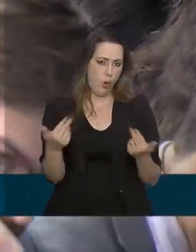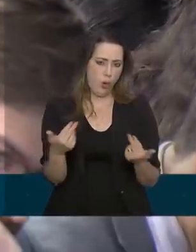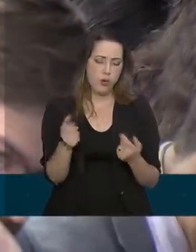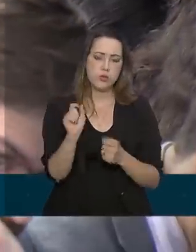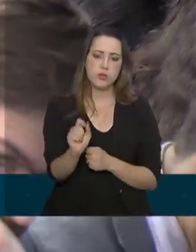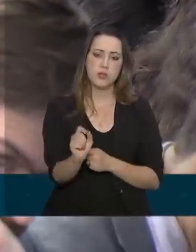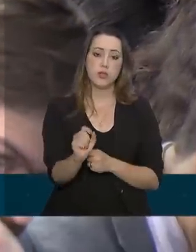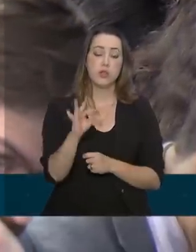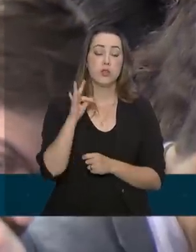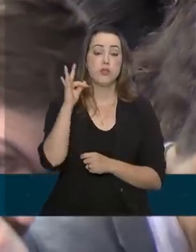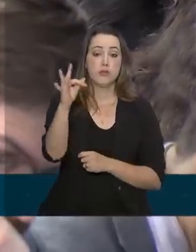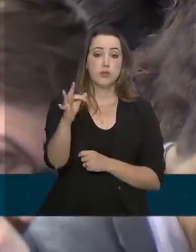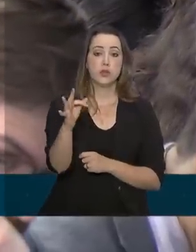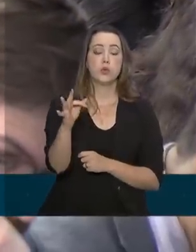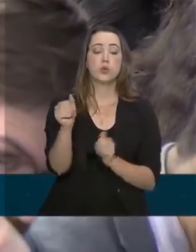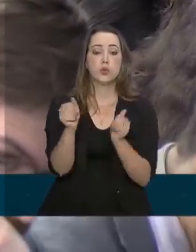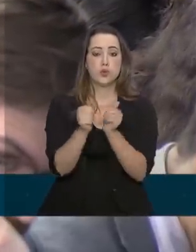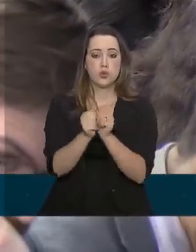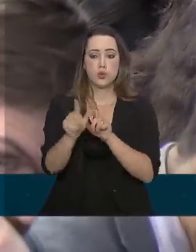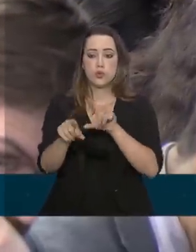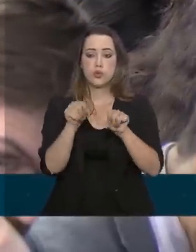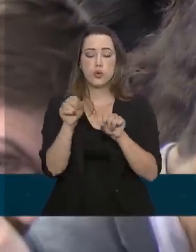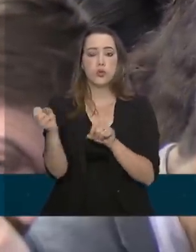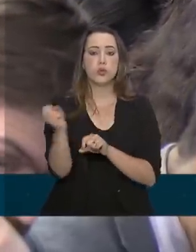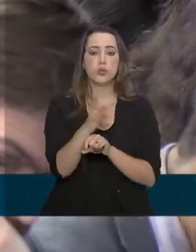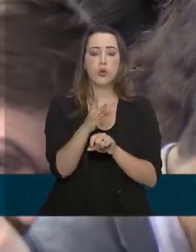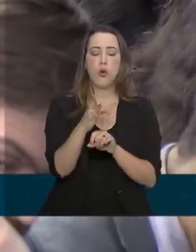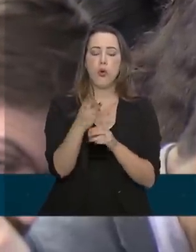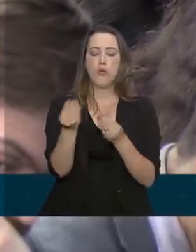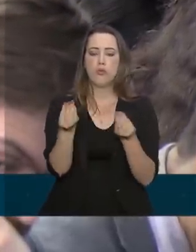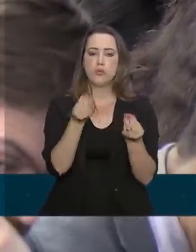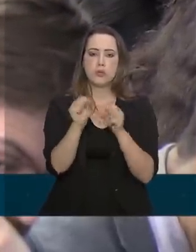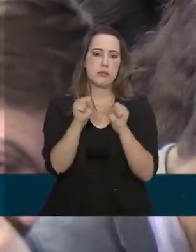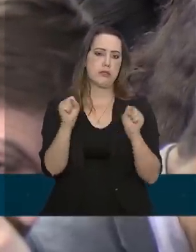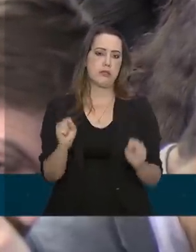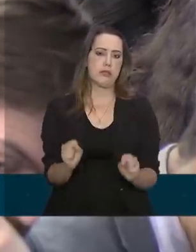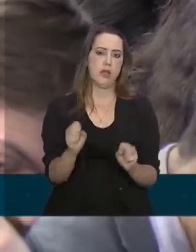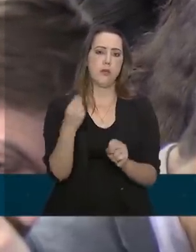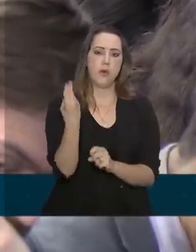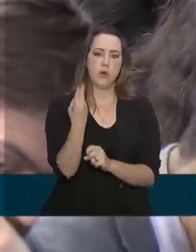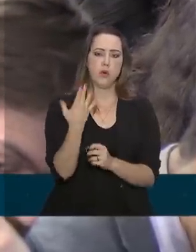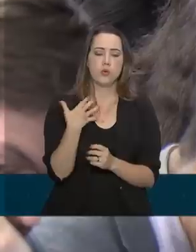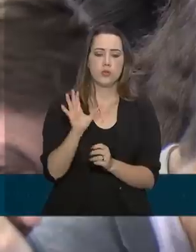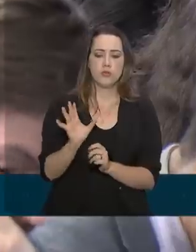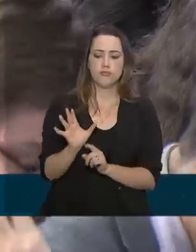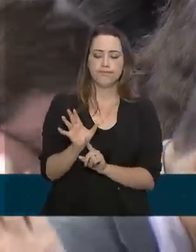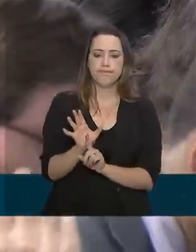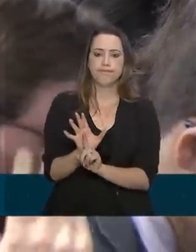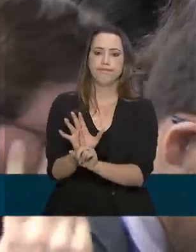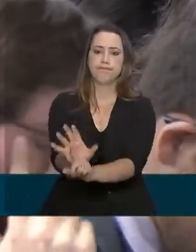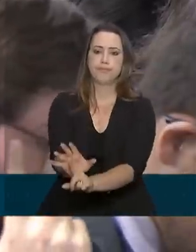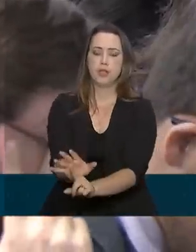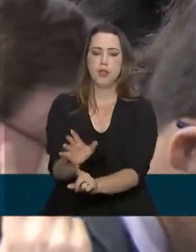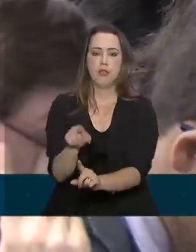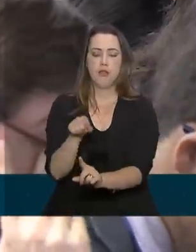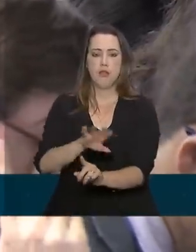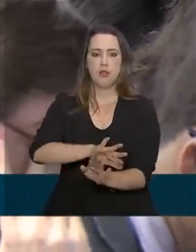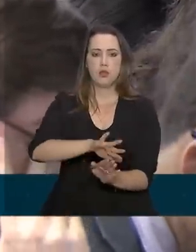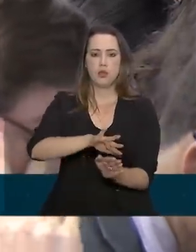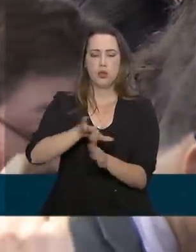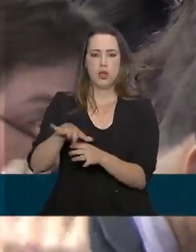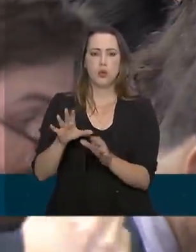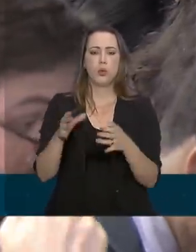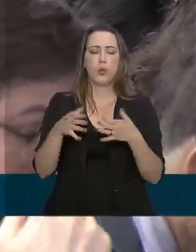participar de futuras decisões sobre esse novo modelo é ou se a postura vai ser isolado numa dada a insatisfação do presidente